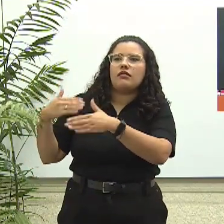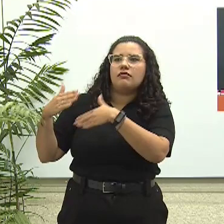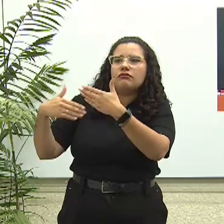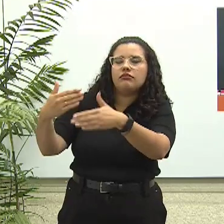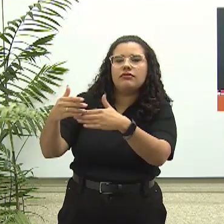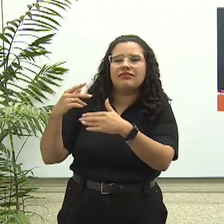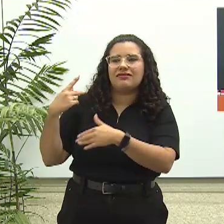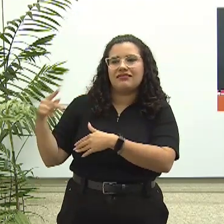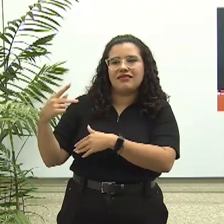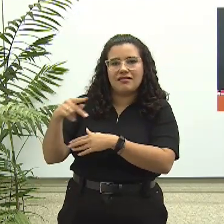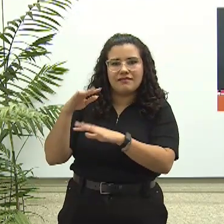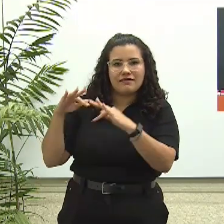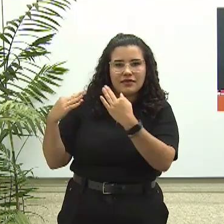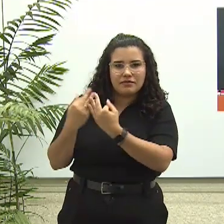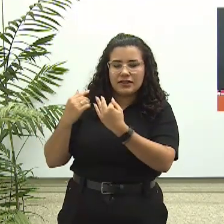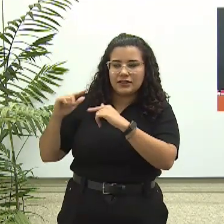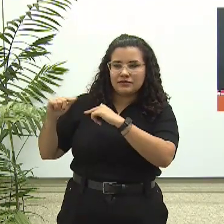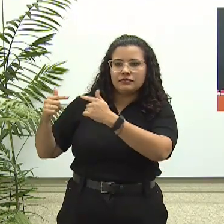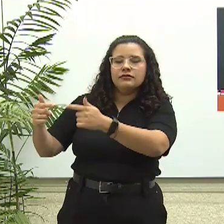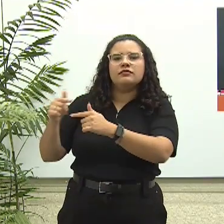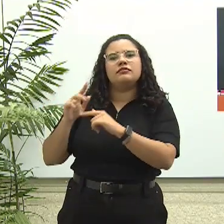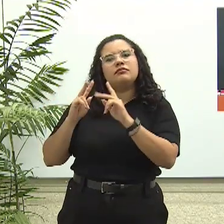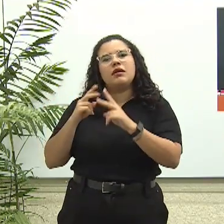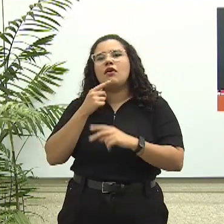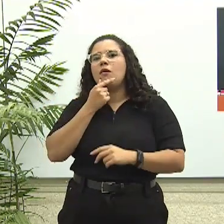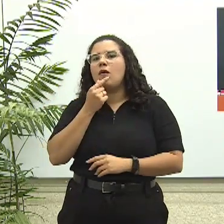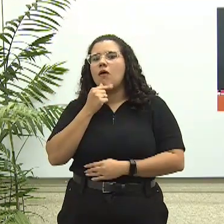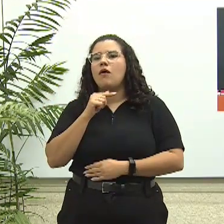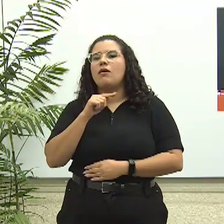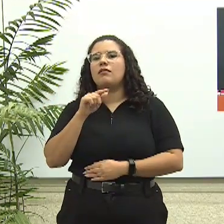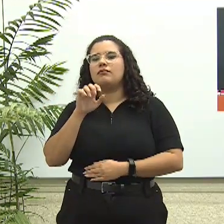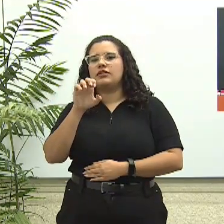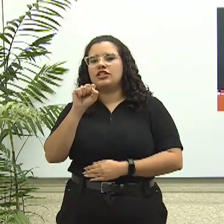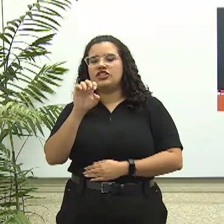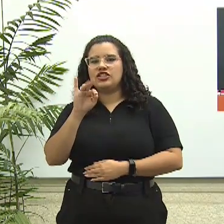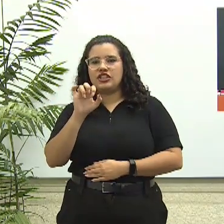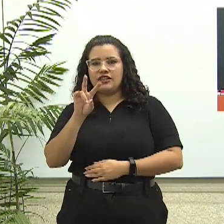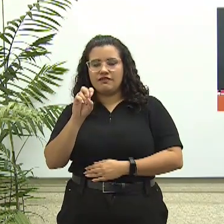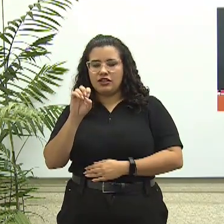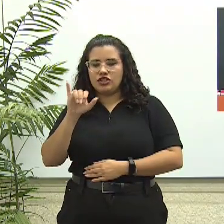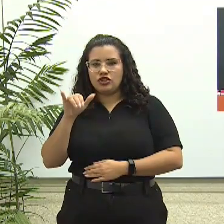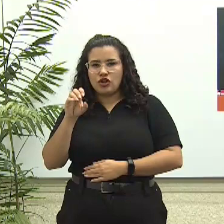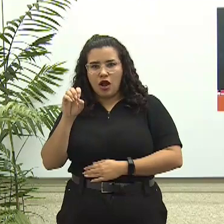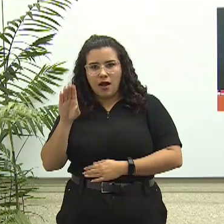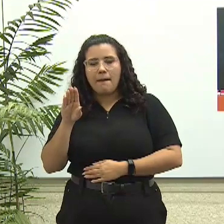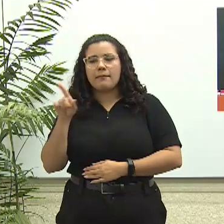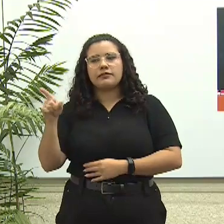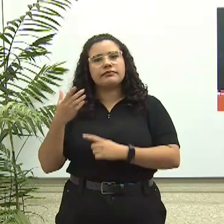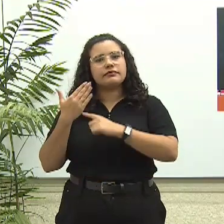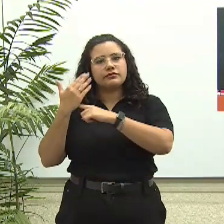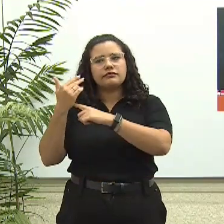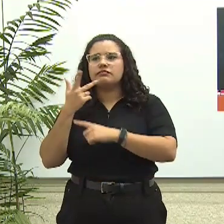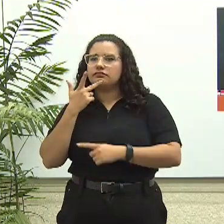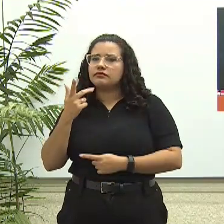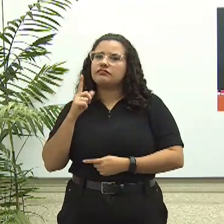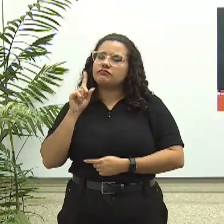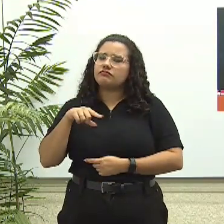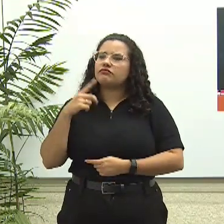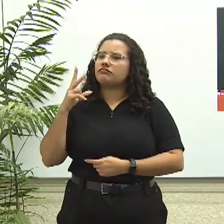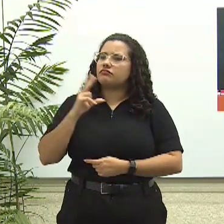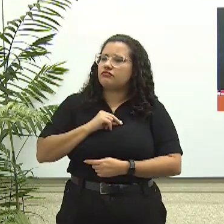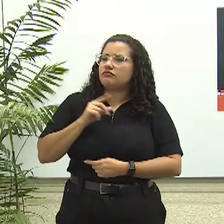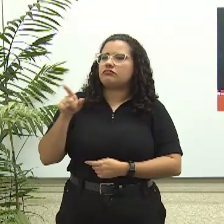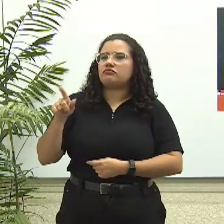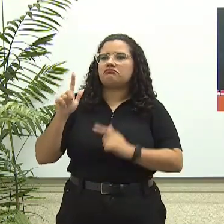Gates mesmo mesmo Steve Jobs que a minha geração que cobria a tecnologia a gente né Romantizar né era os rips